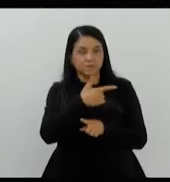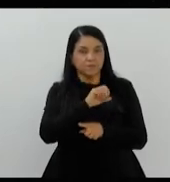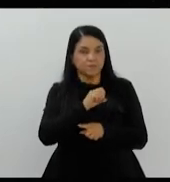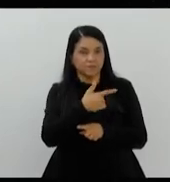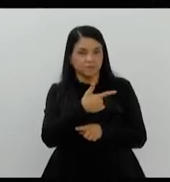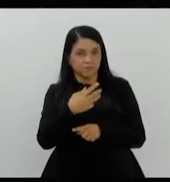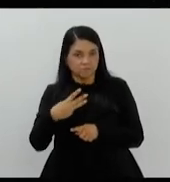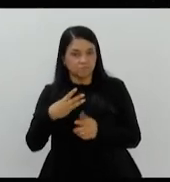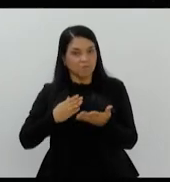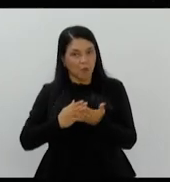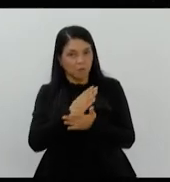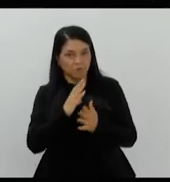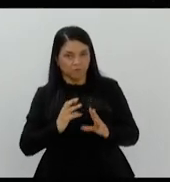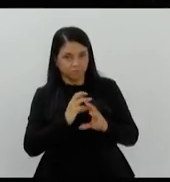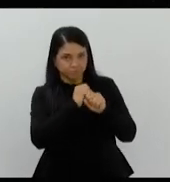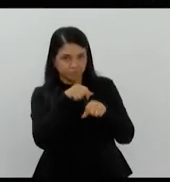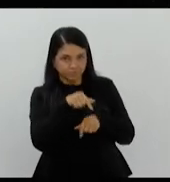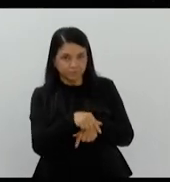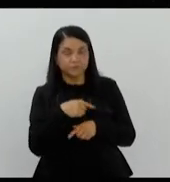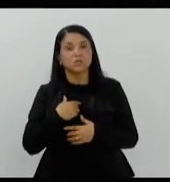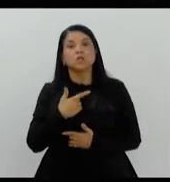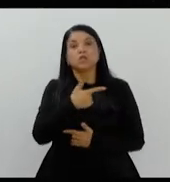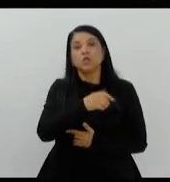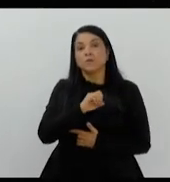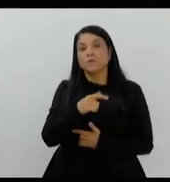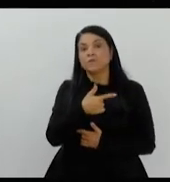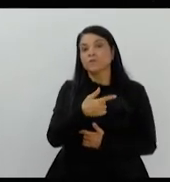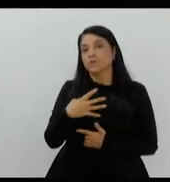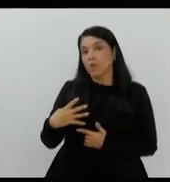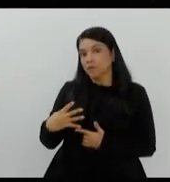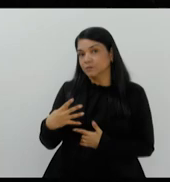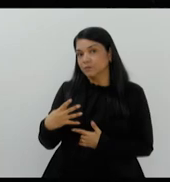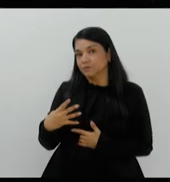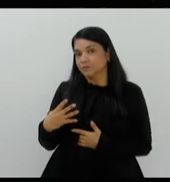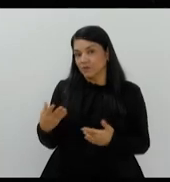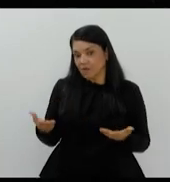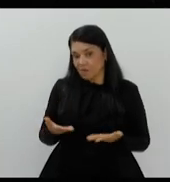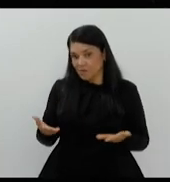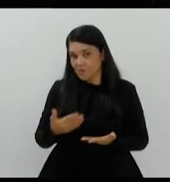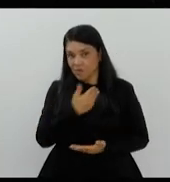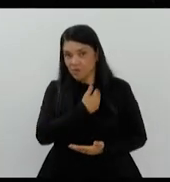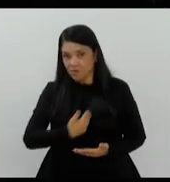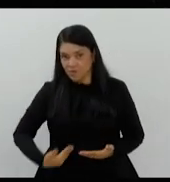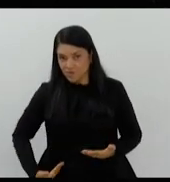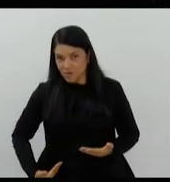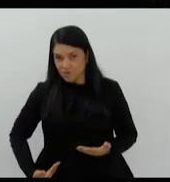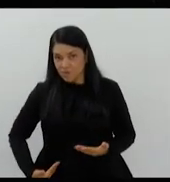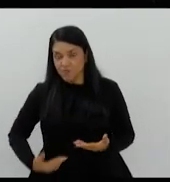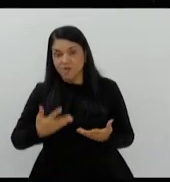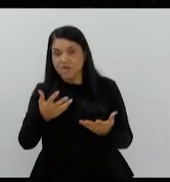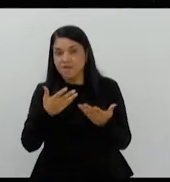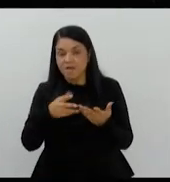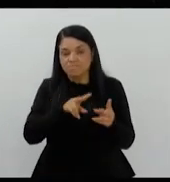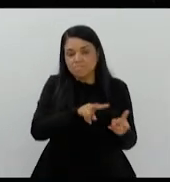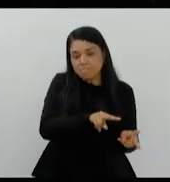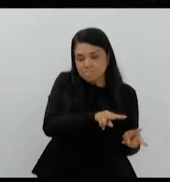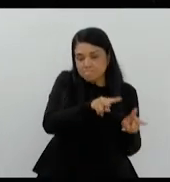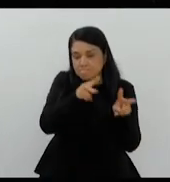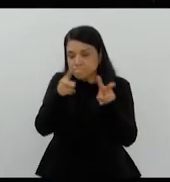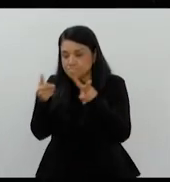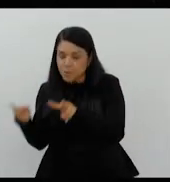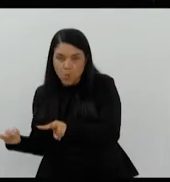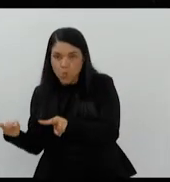deputada Lucinha? O governo quer fazer uma manobra contábil,